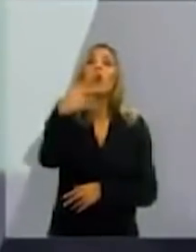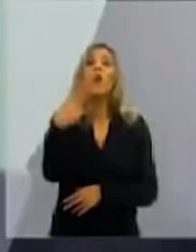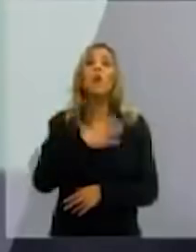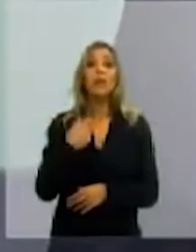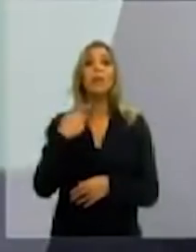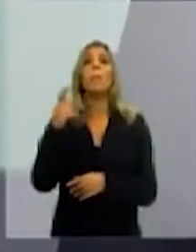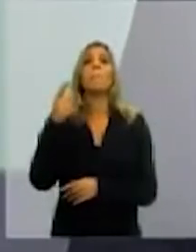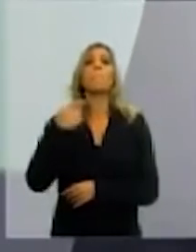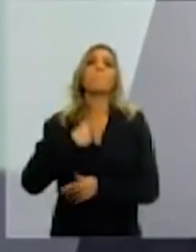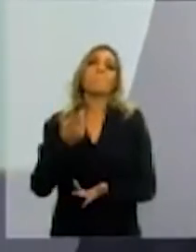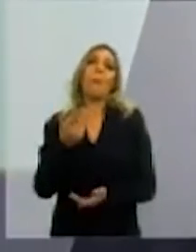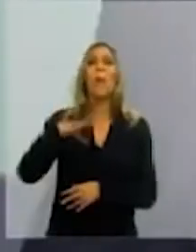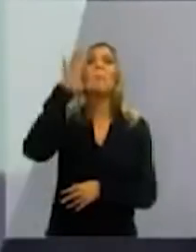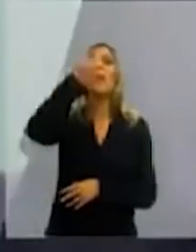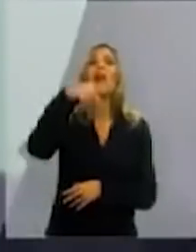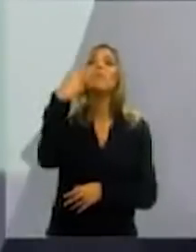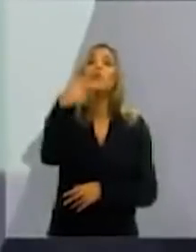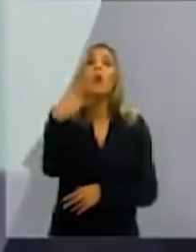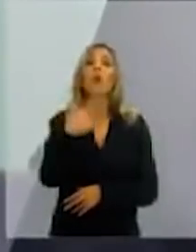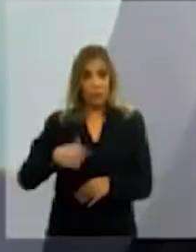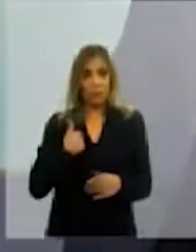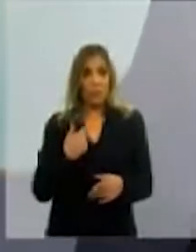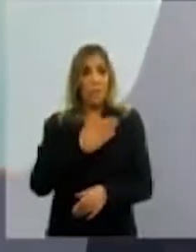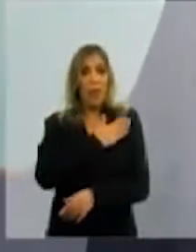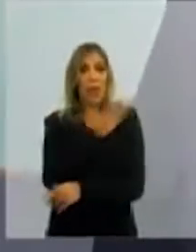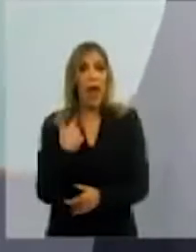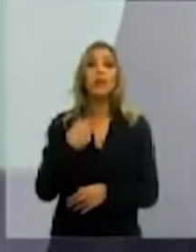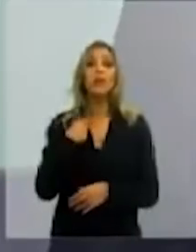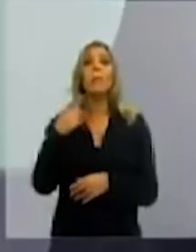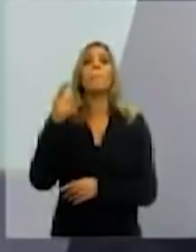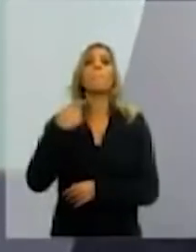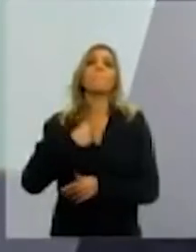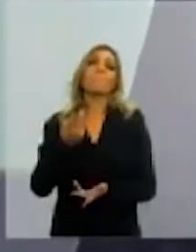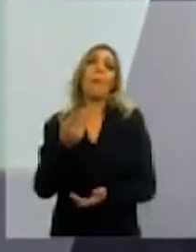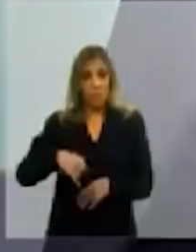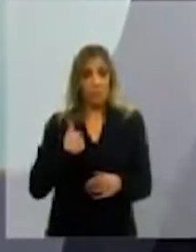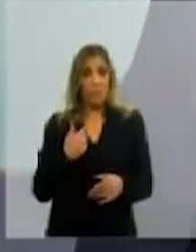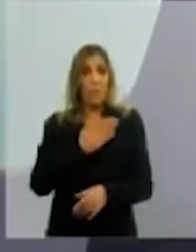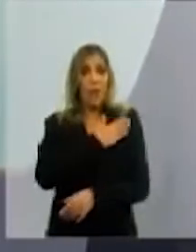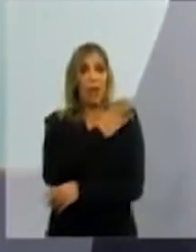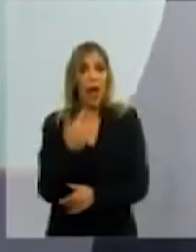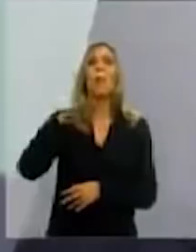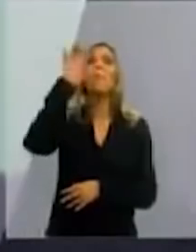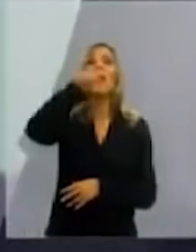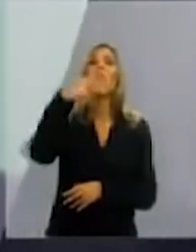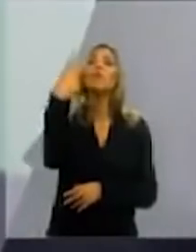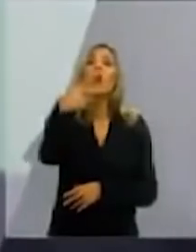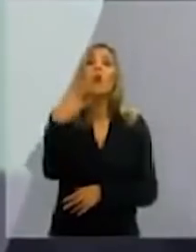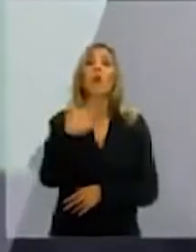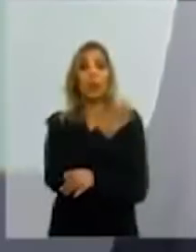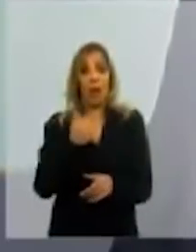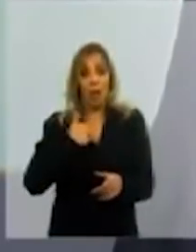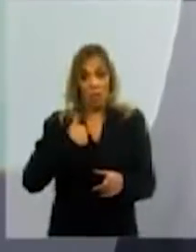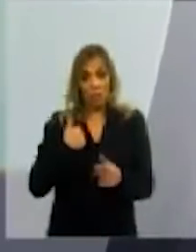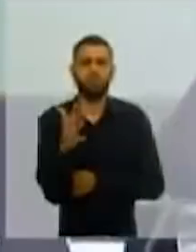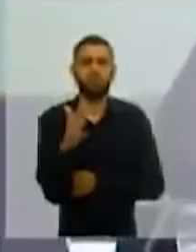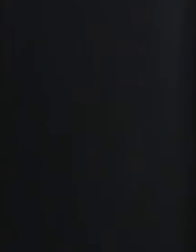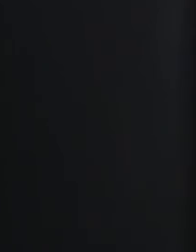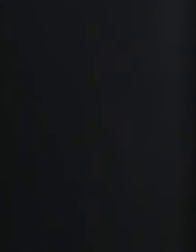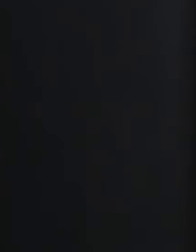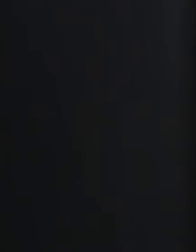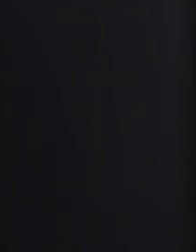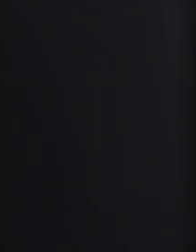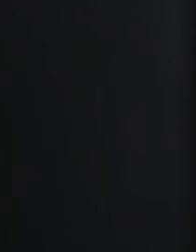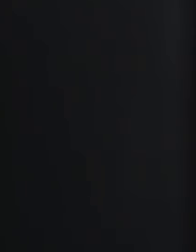o militar. Pra o militar, não. Também o militar. Meu militar. Pra o militar, não. Meu militar. Também o militar. Militar também. Tamo